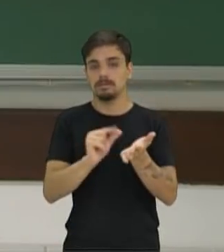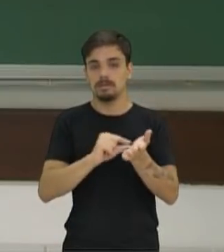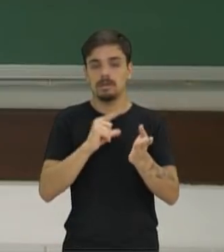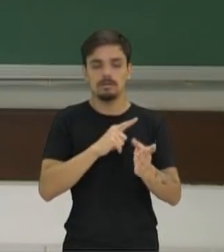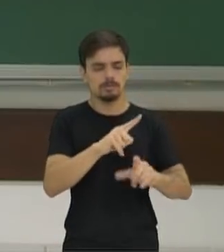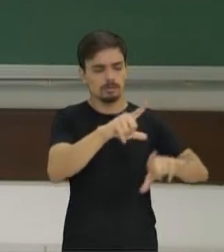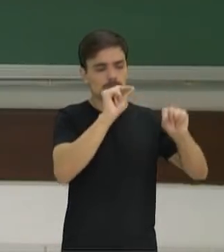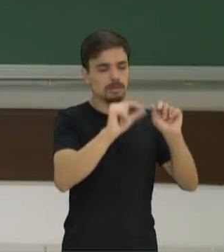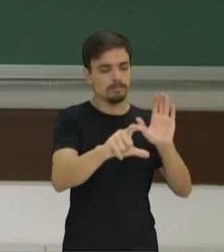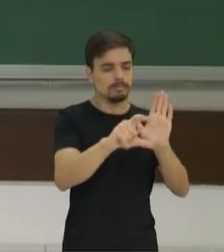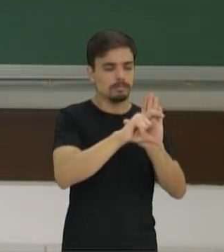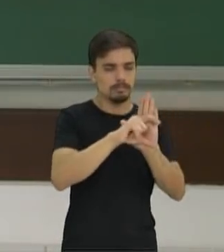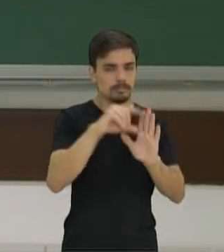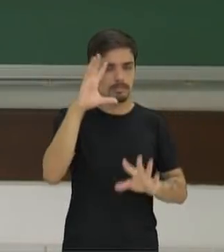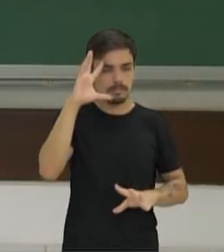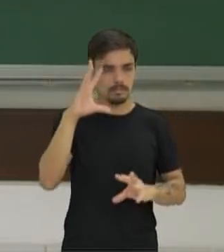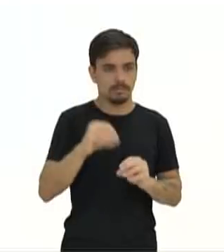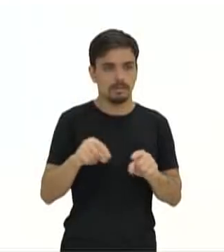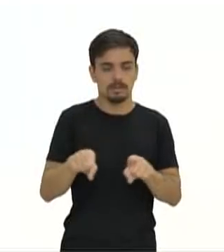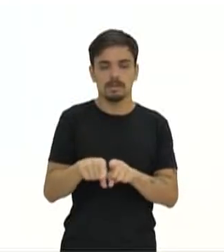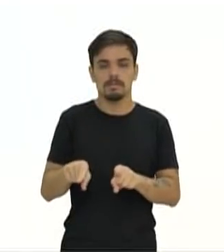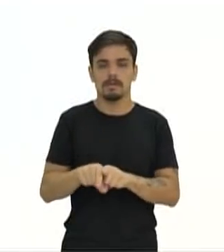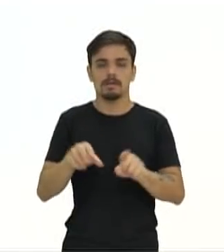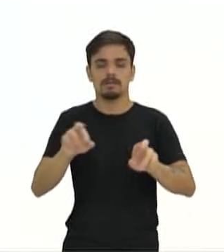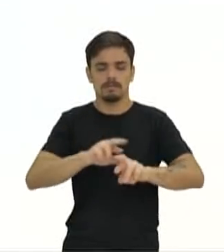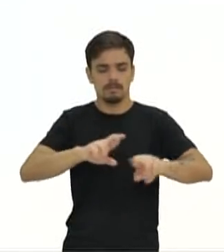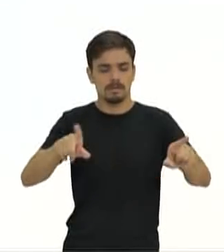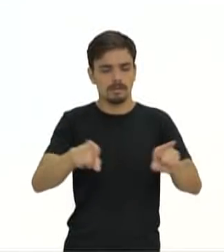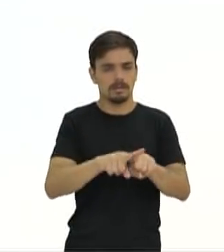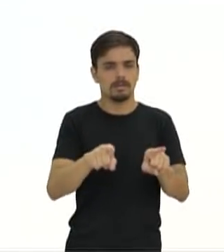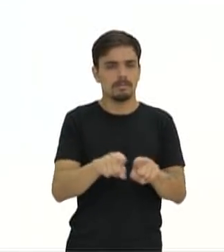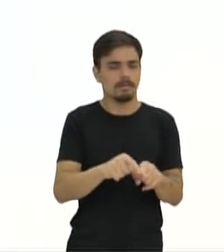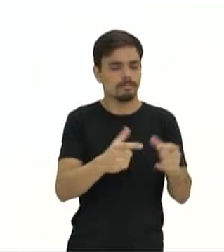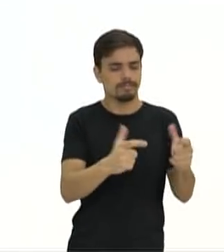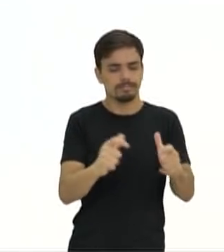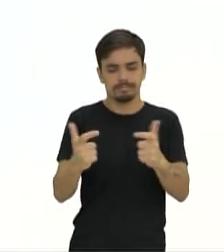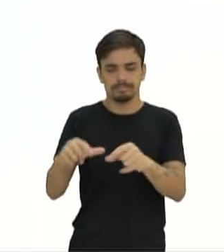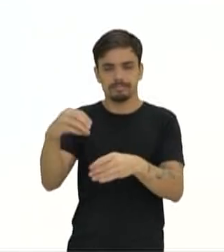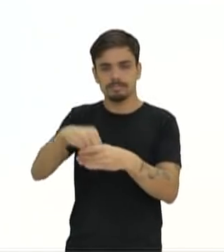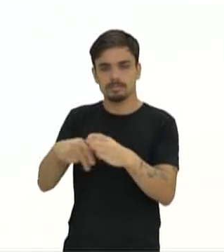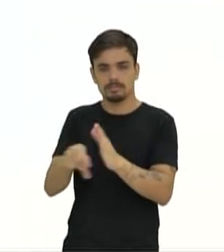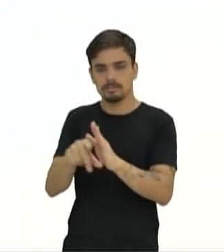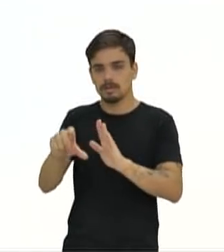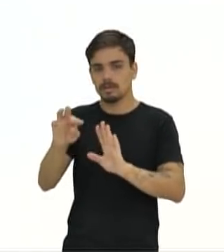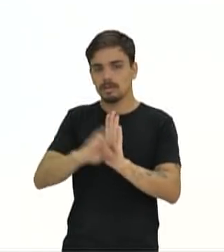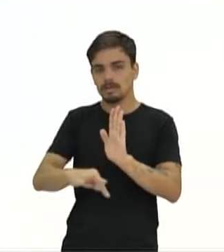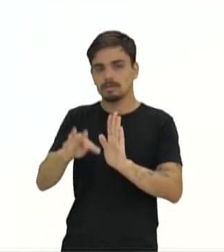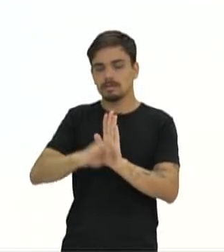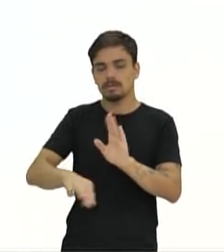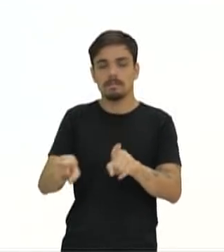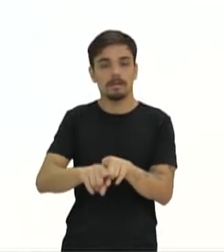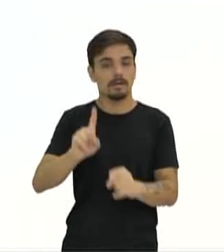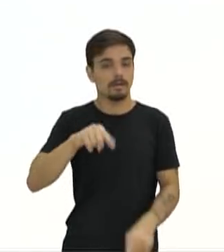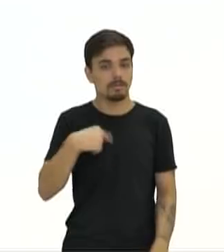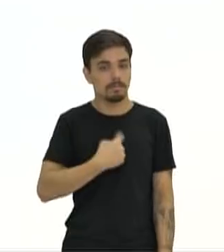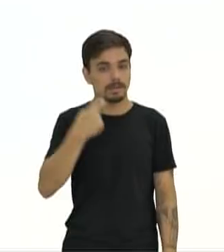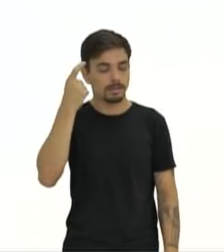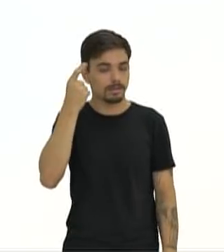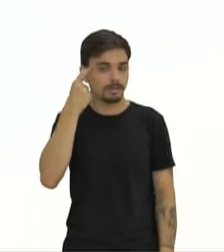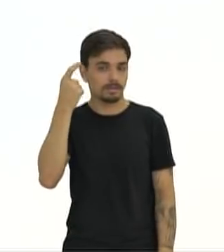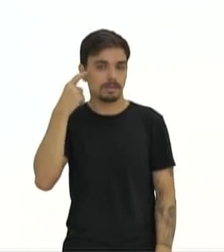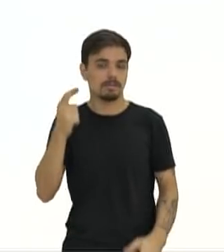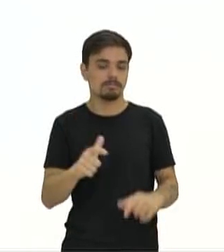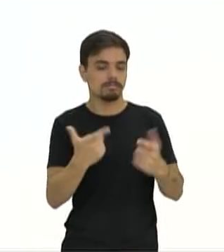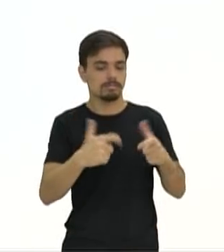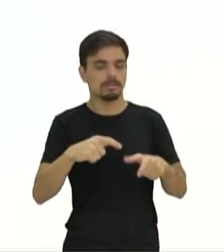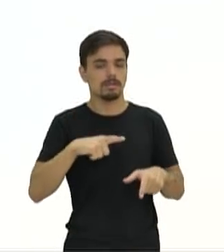gente ler e interpretar. Diferenciar posicionamentos presentes no texto. Então, a gente vai pensar aí nos posicionamentos, pensando